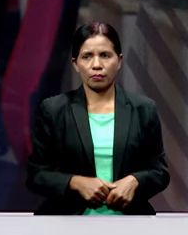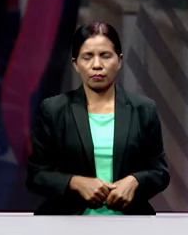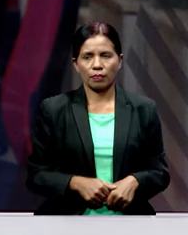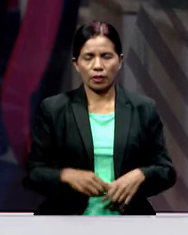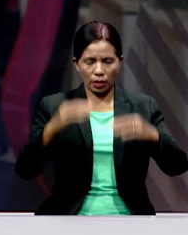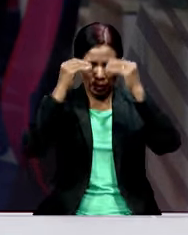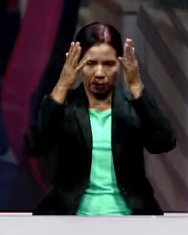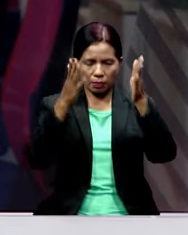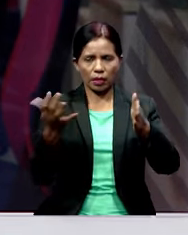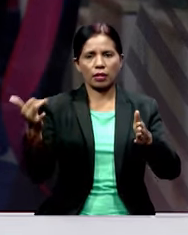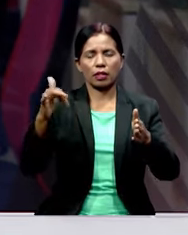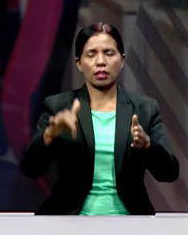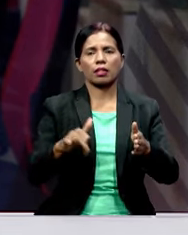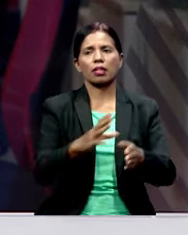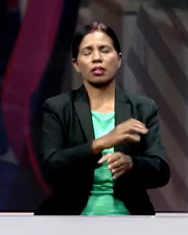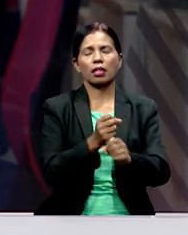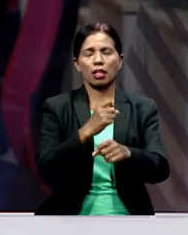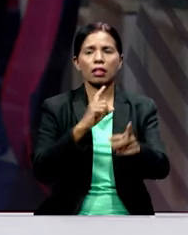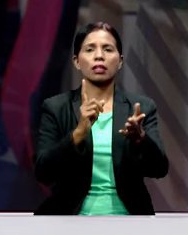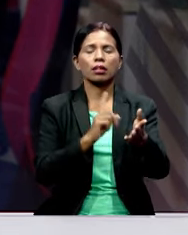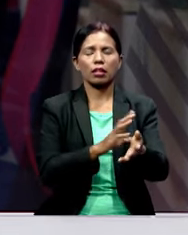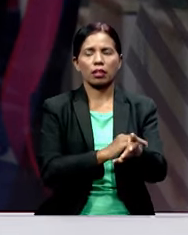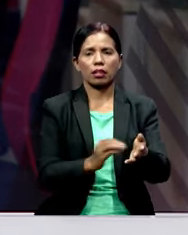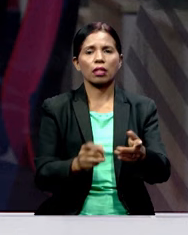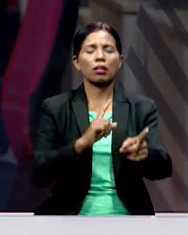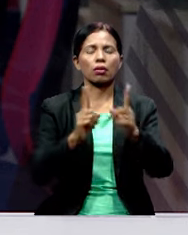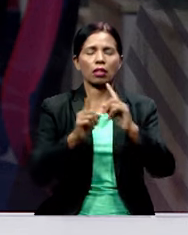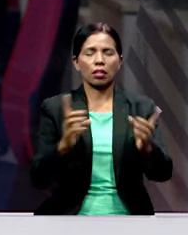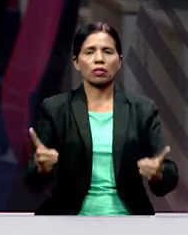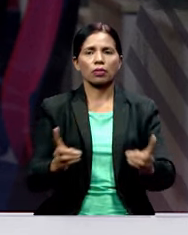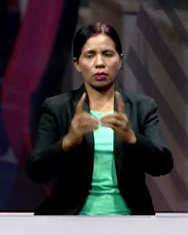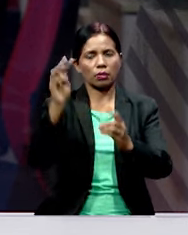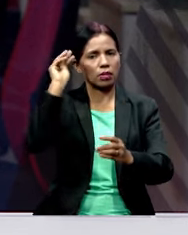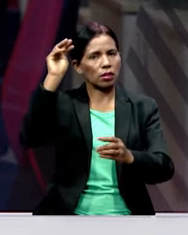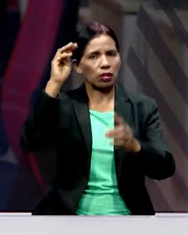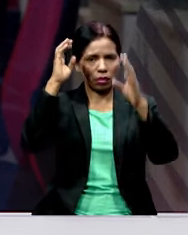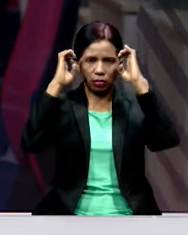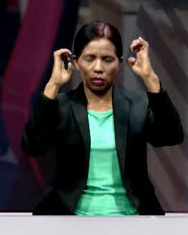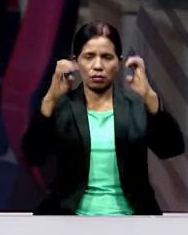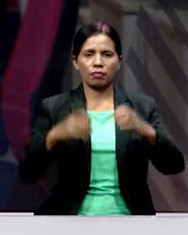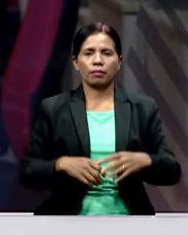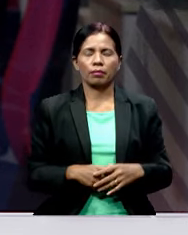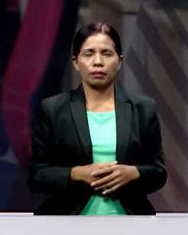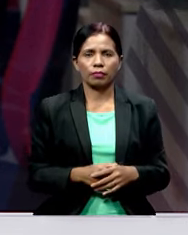Professor contratado no permanente halo protesto rasoro Ministério Educação.